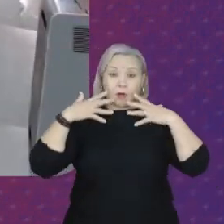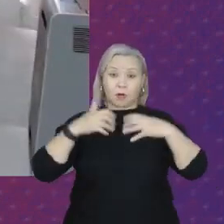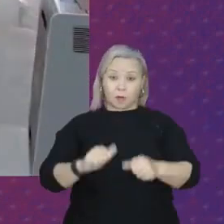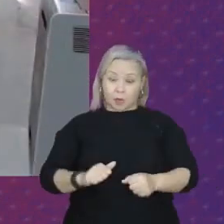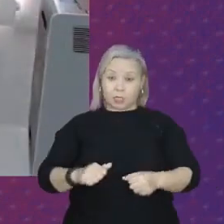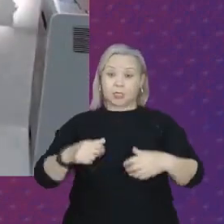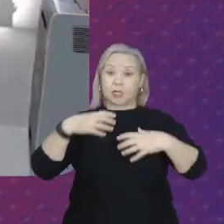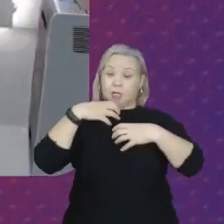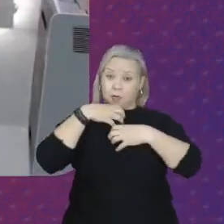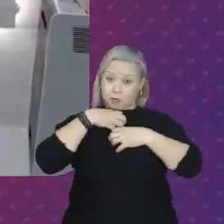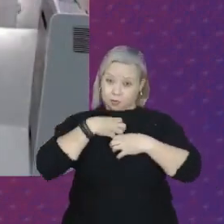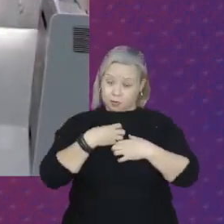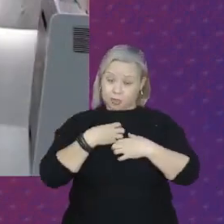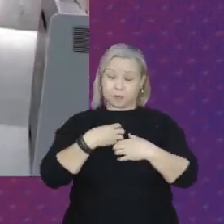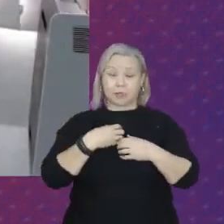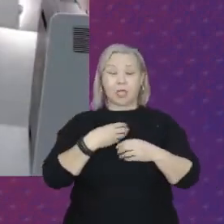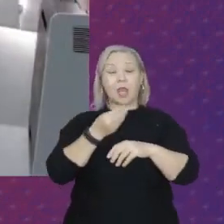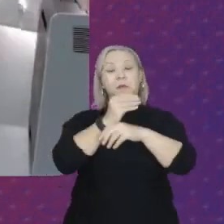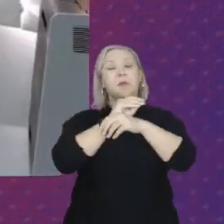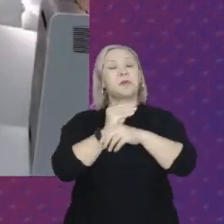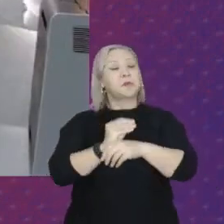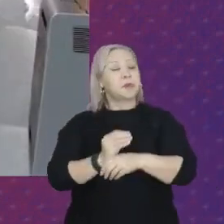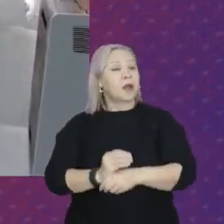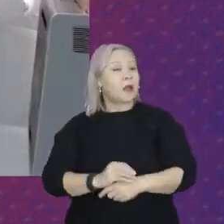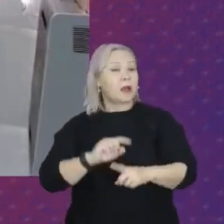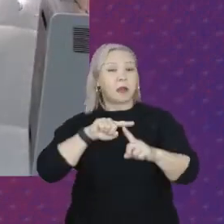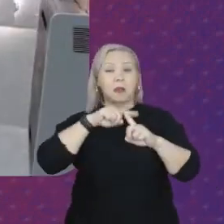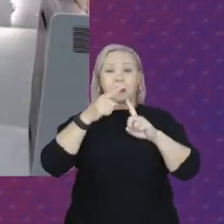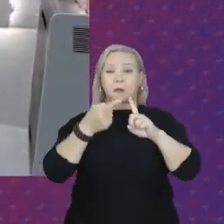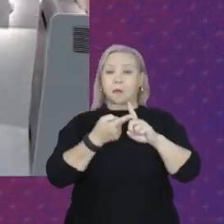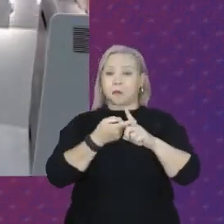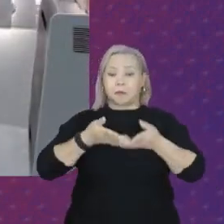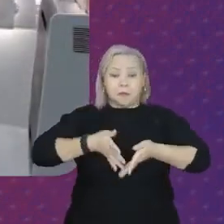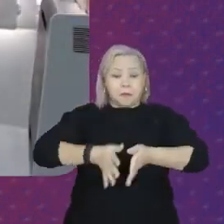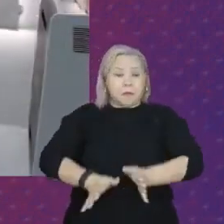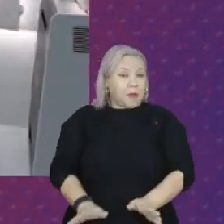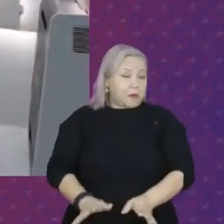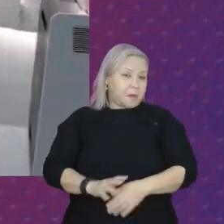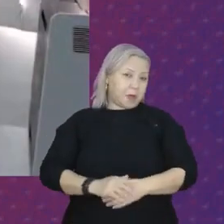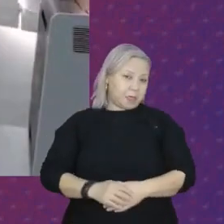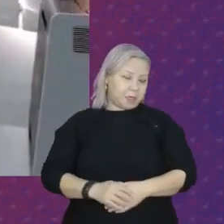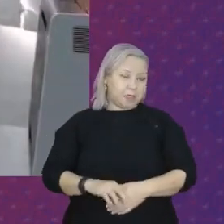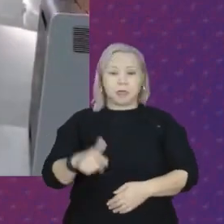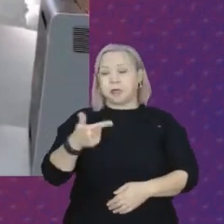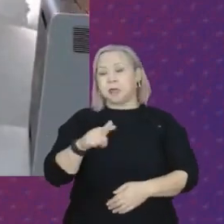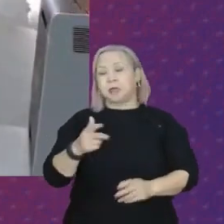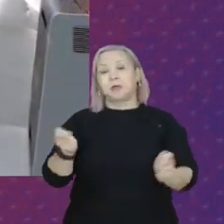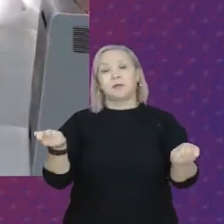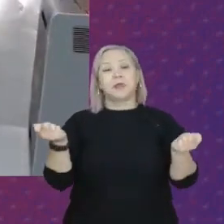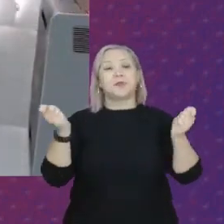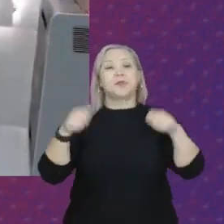para parir e para cuidar da prole, e não porque temos competência